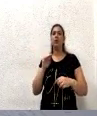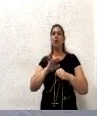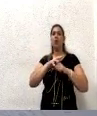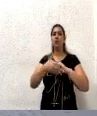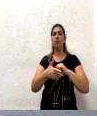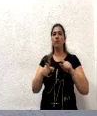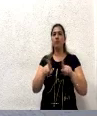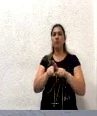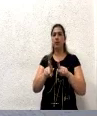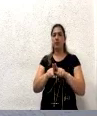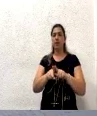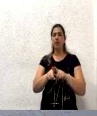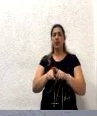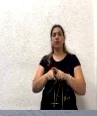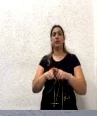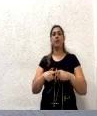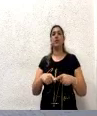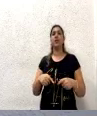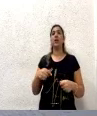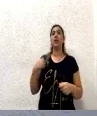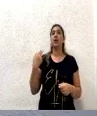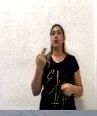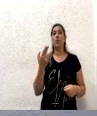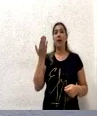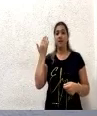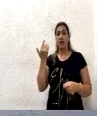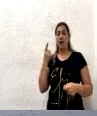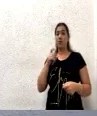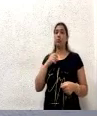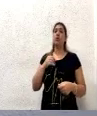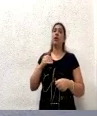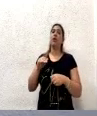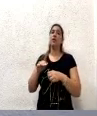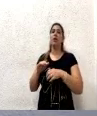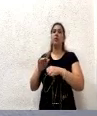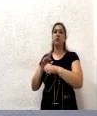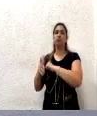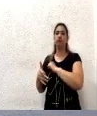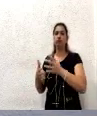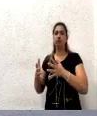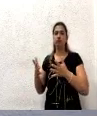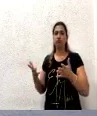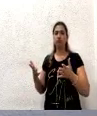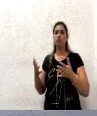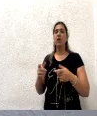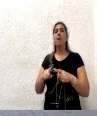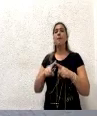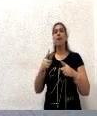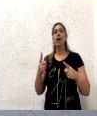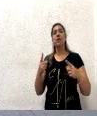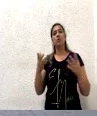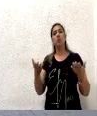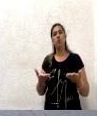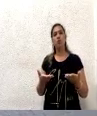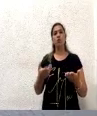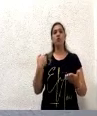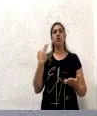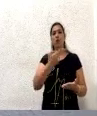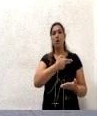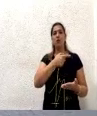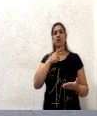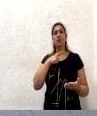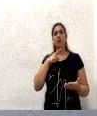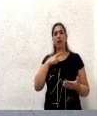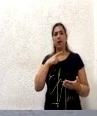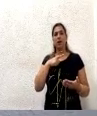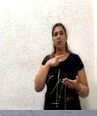mais acelerada, porque a gente estava numa pandemia, né? Mas a gente vive a epidemia da dengue no Brasil já há